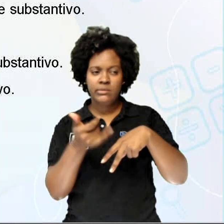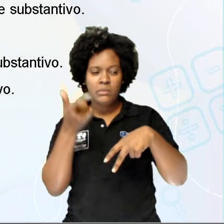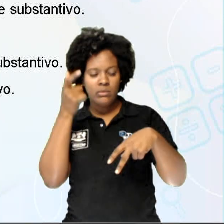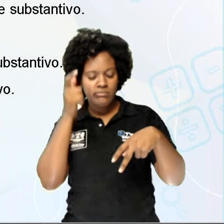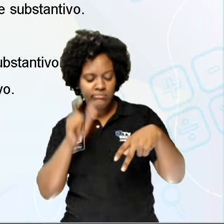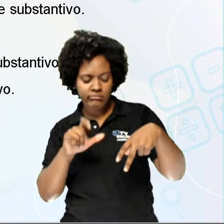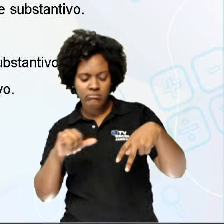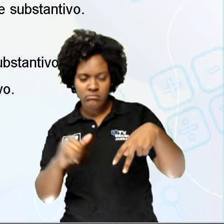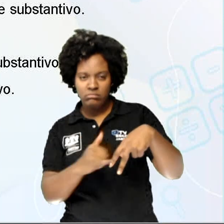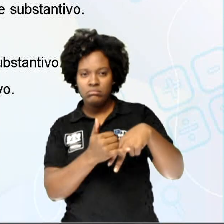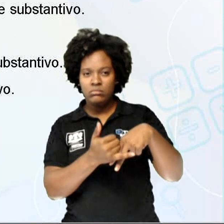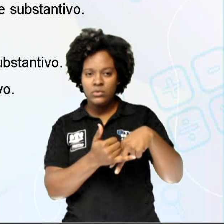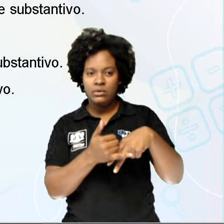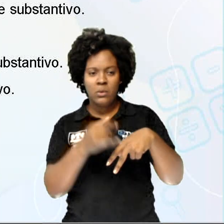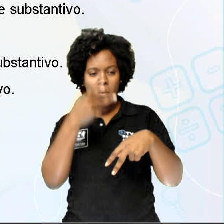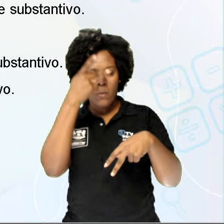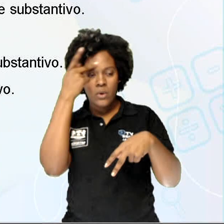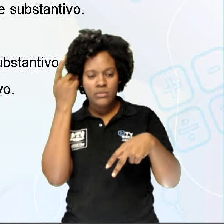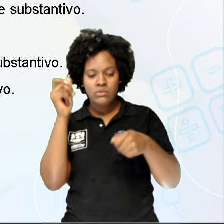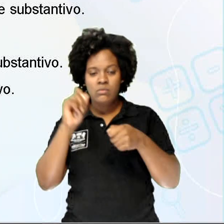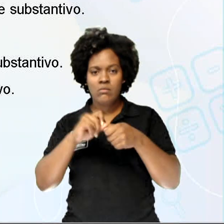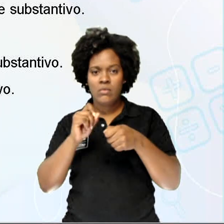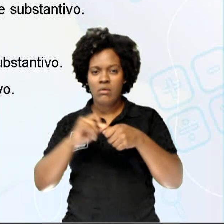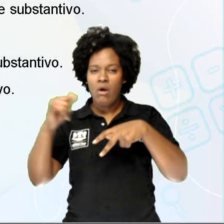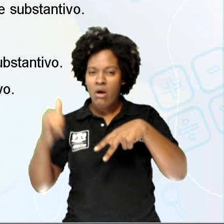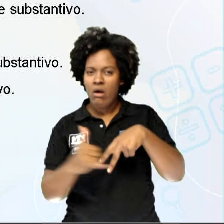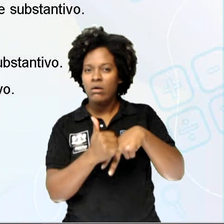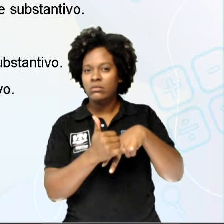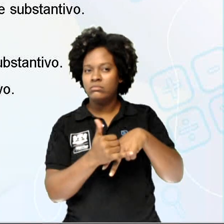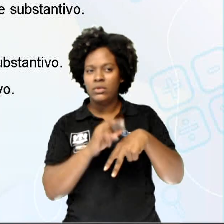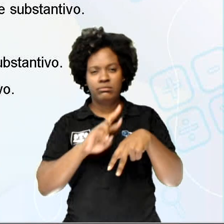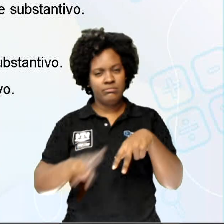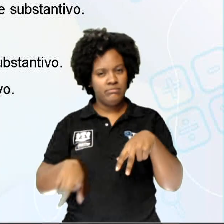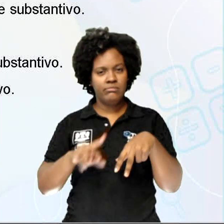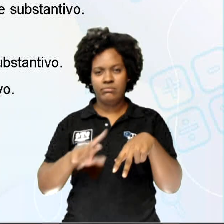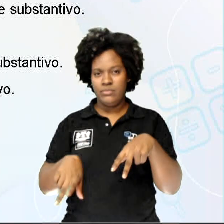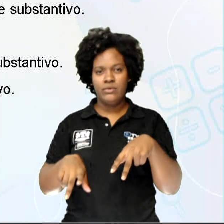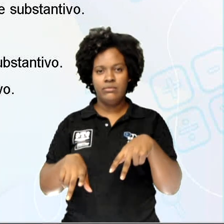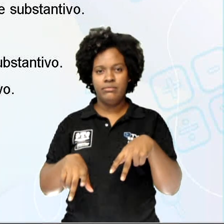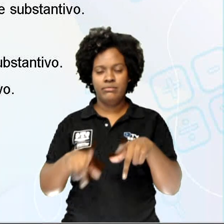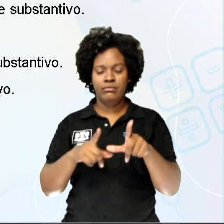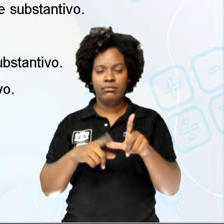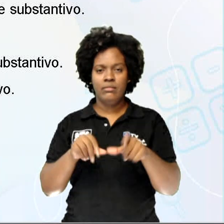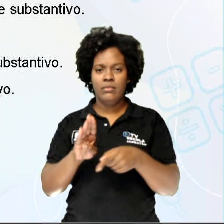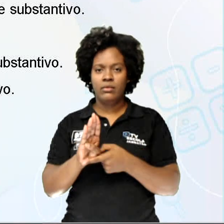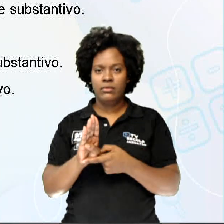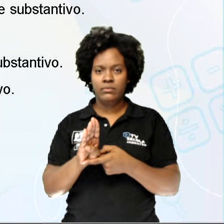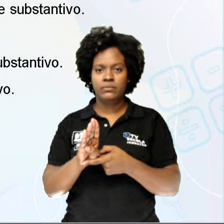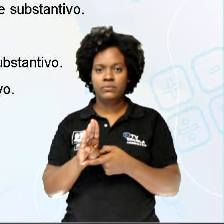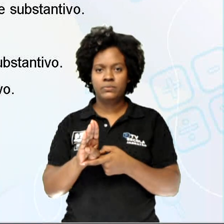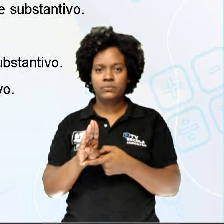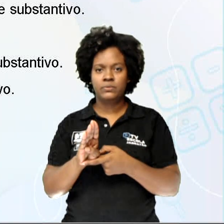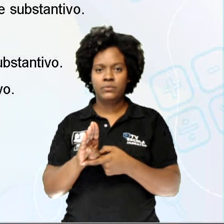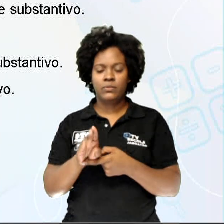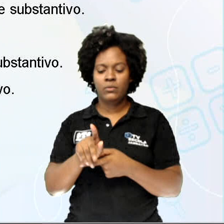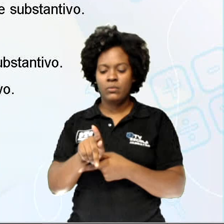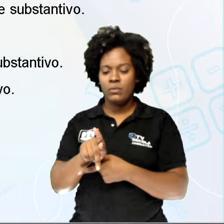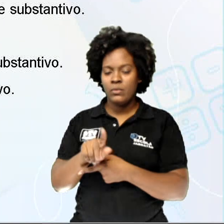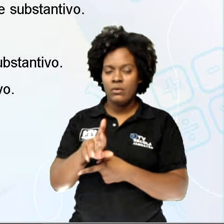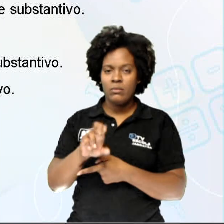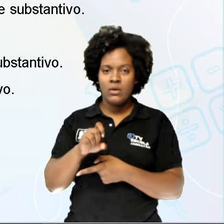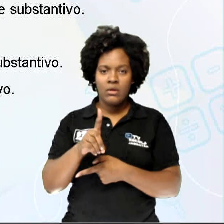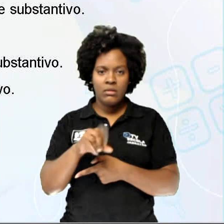os executores das ações. Não é o caso aqui. O item B. Predicativo do sujeito,